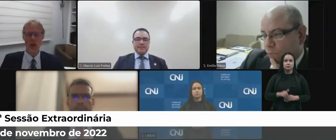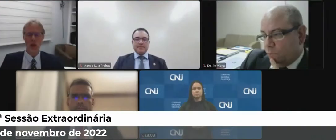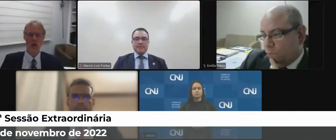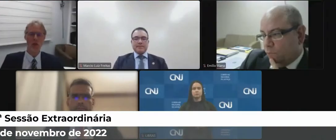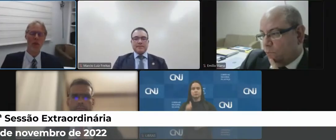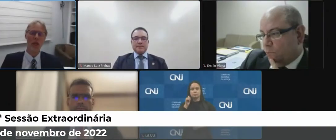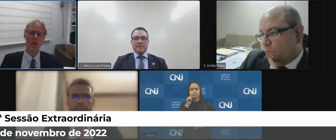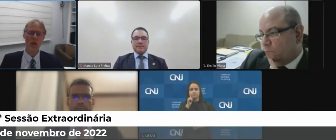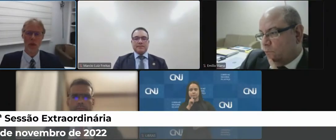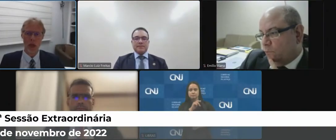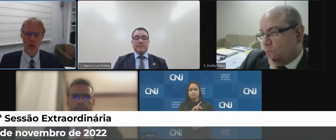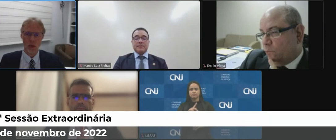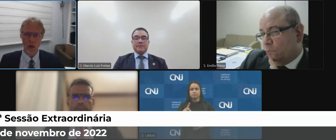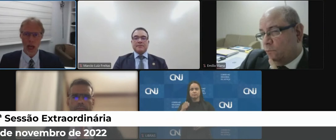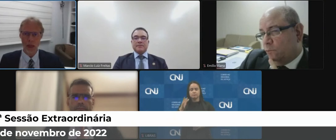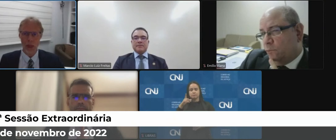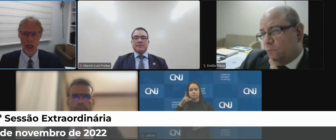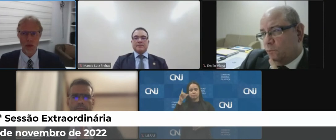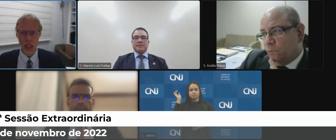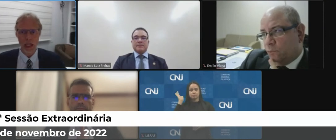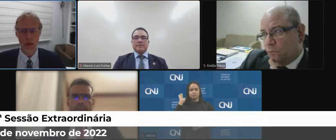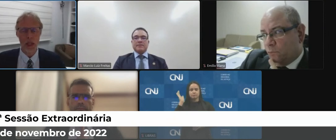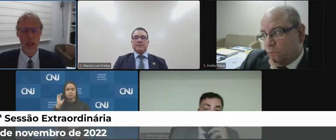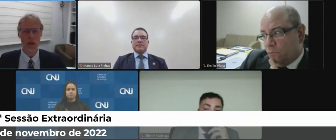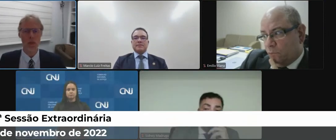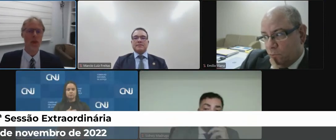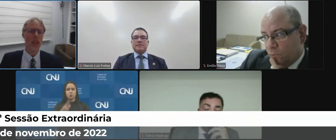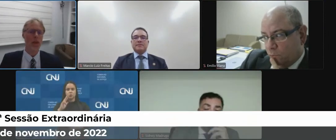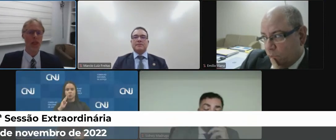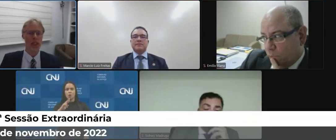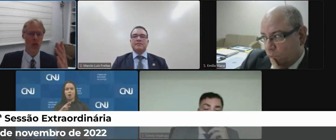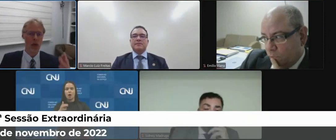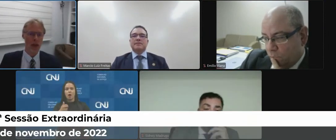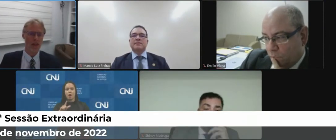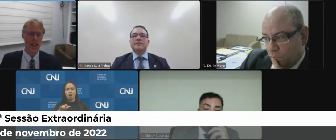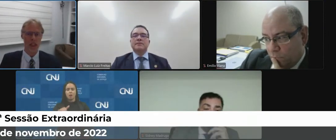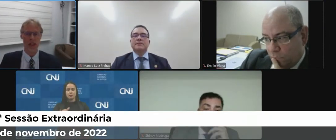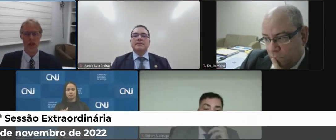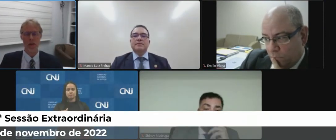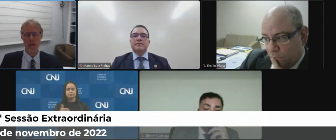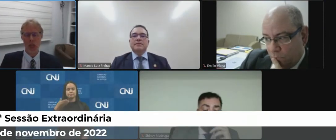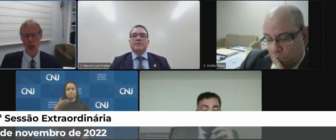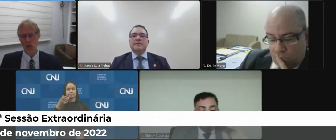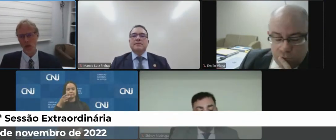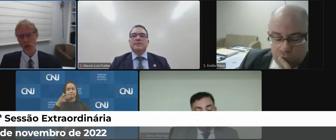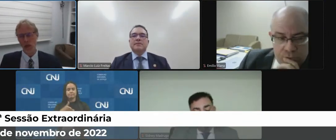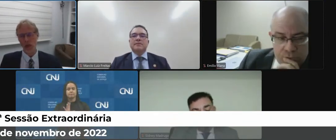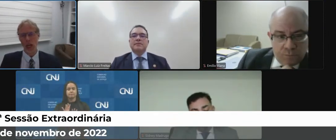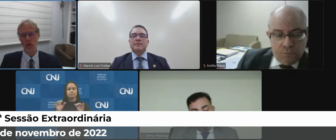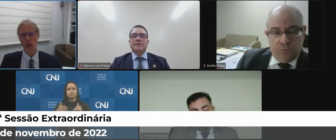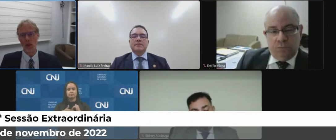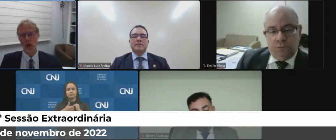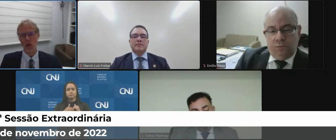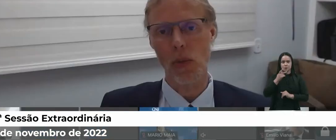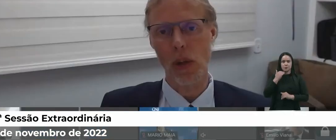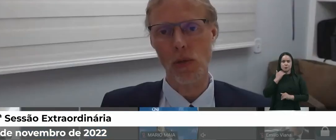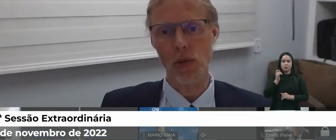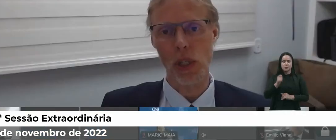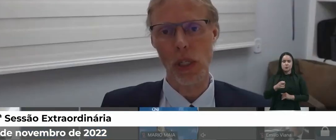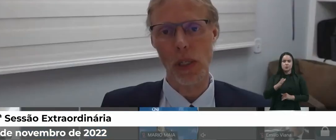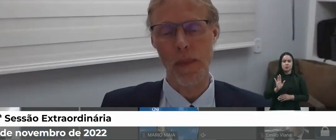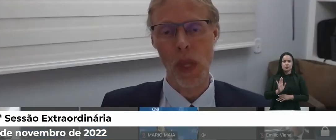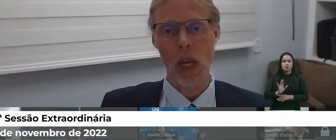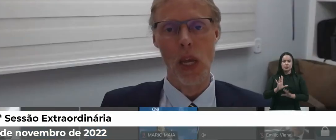Senhora Presidente, eu cumprimento primeiro o Dr. Halley pela sustentação da tribuna e também saúdo a manifestação do juiz auxiliar do Tribunal